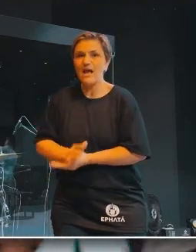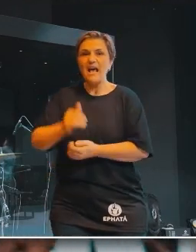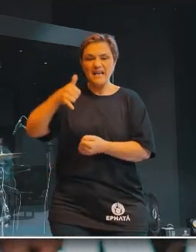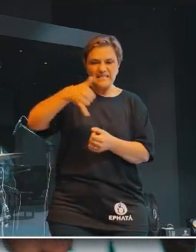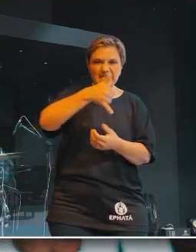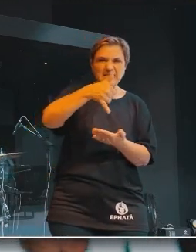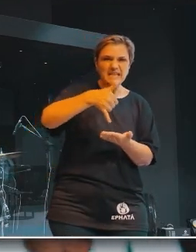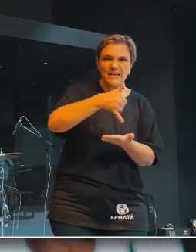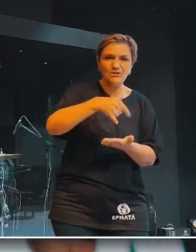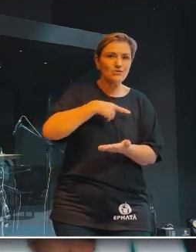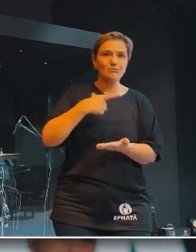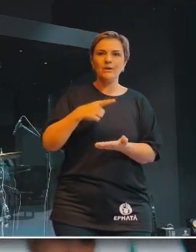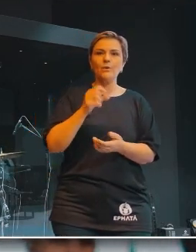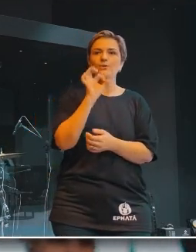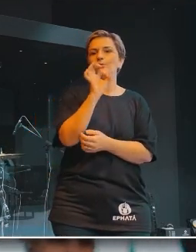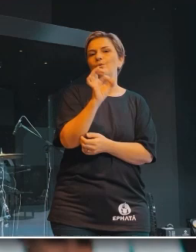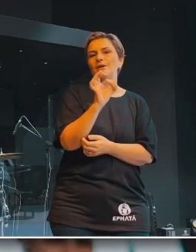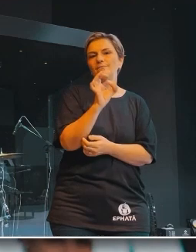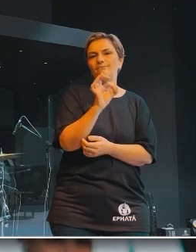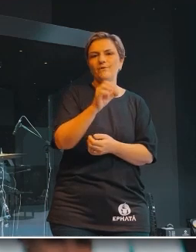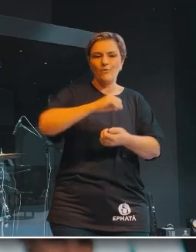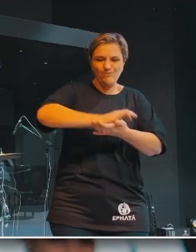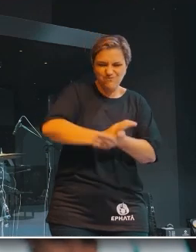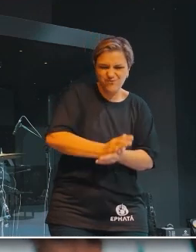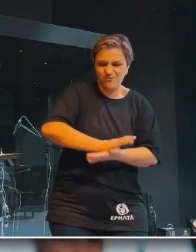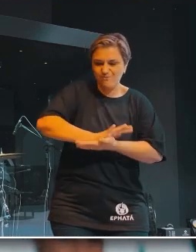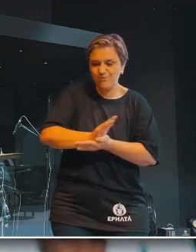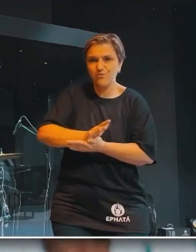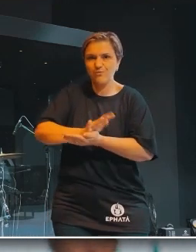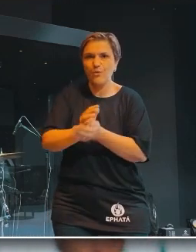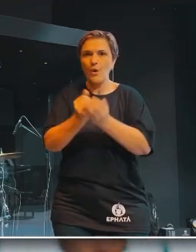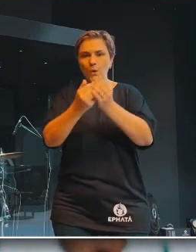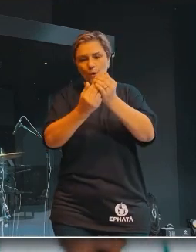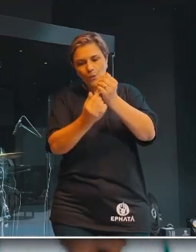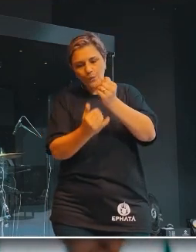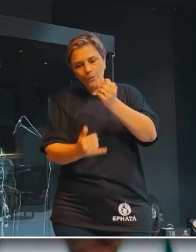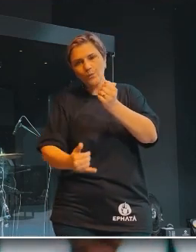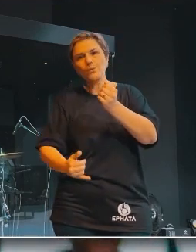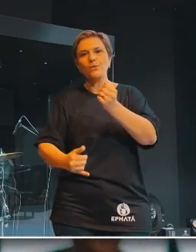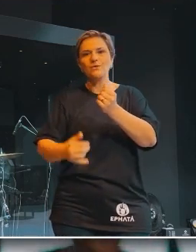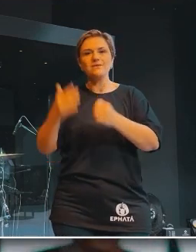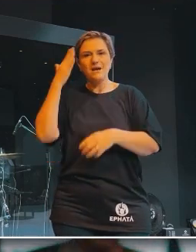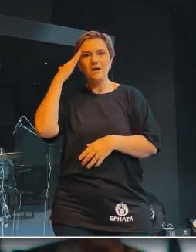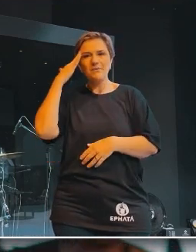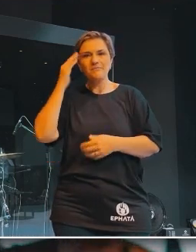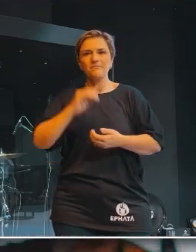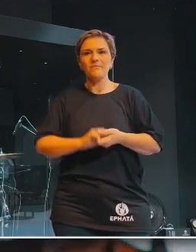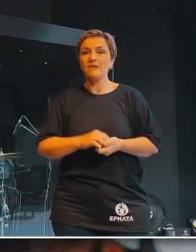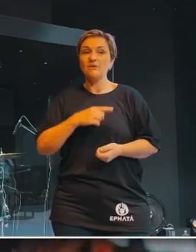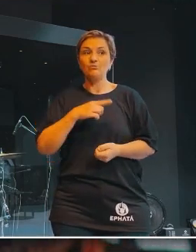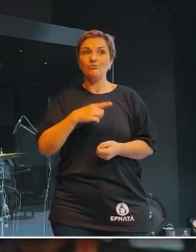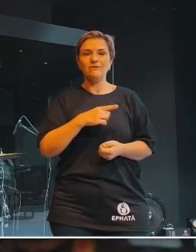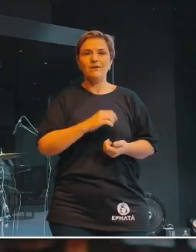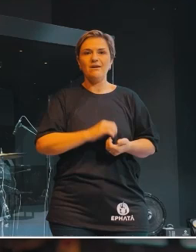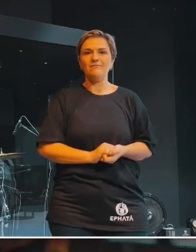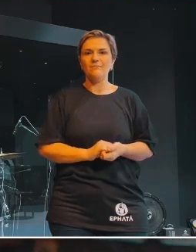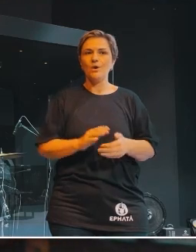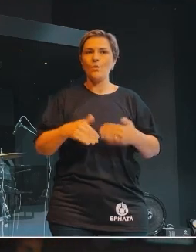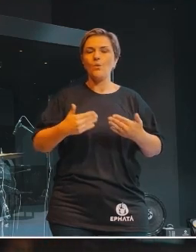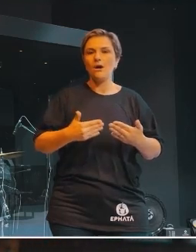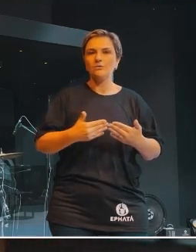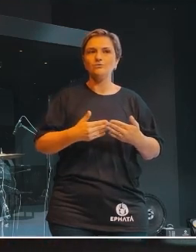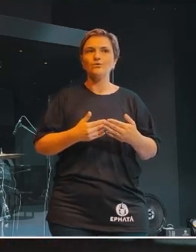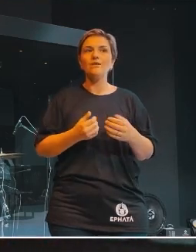tem azeite enquanto a azeitona não for espremida. Não tem odre enquanto o couro não passar